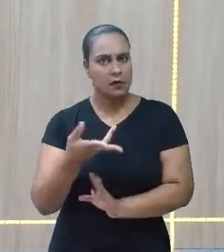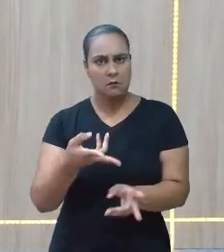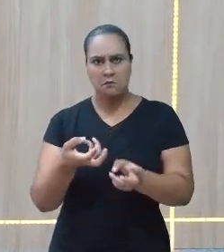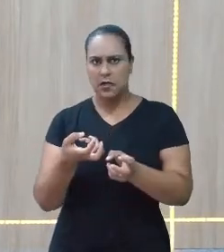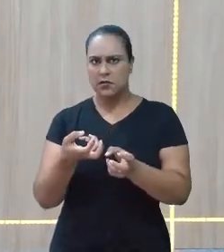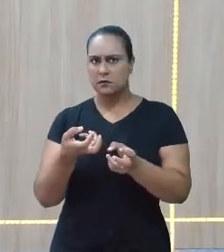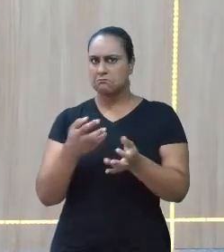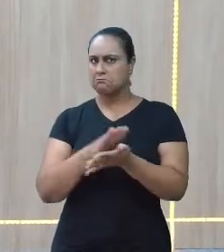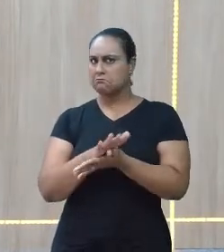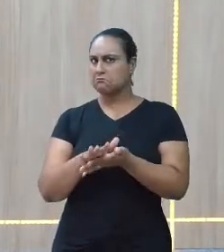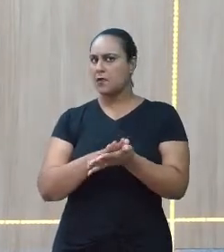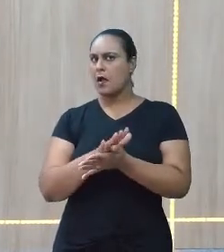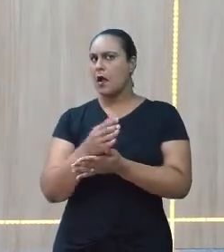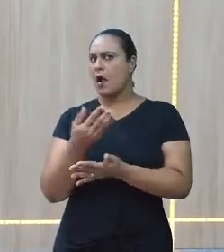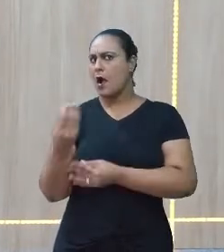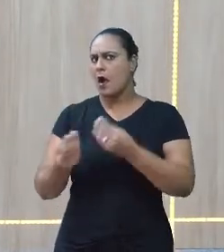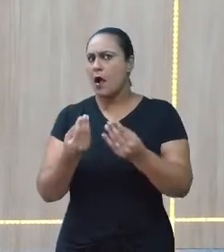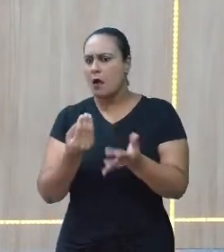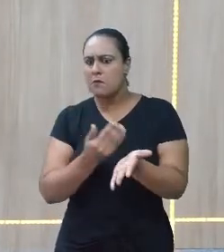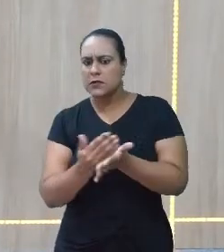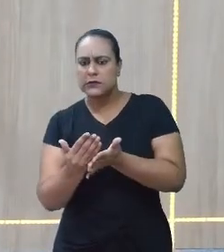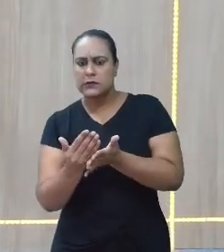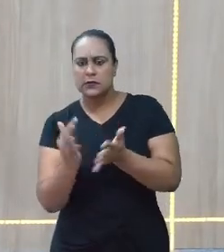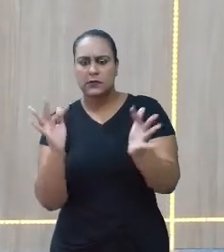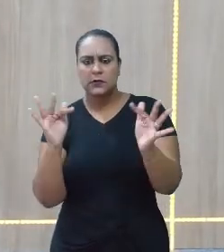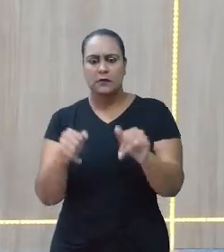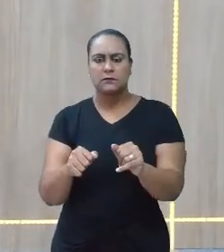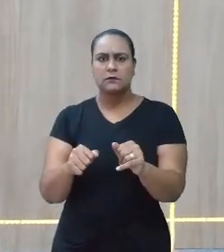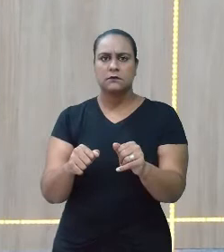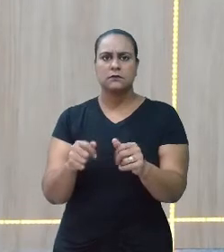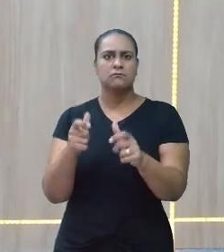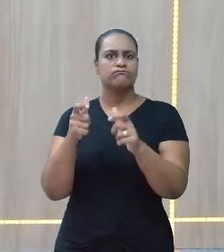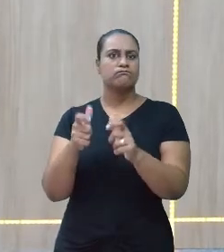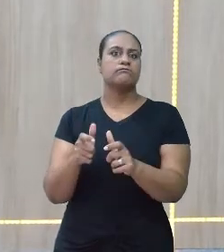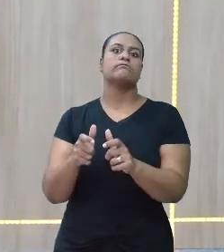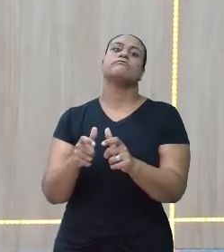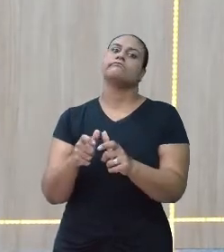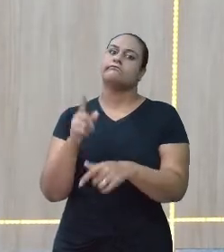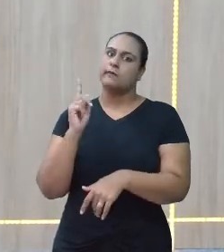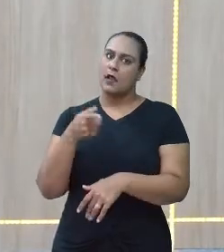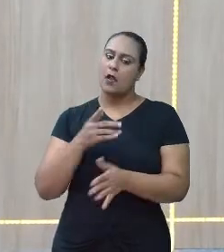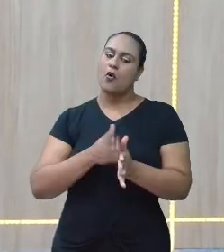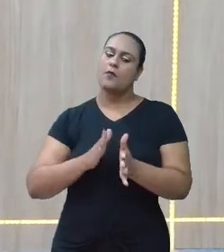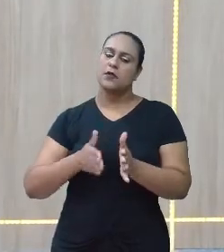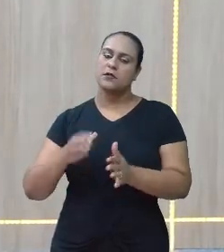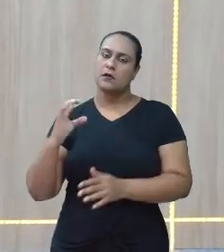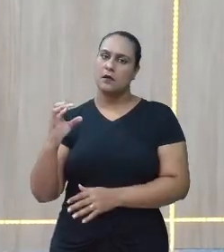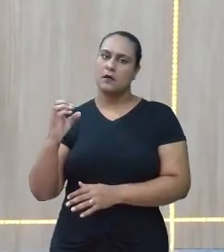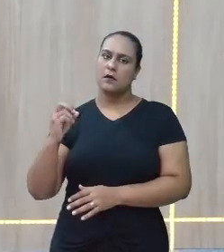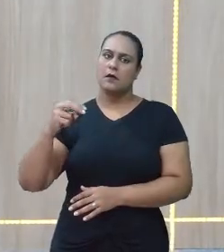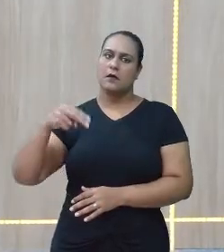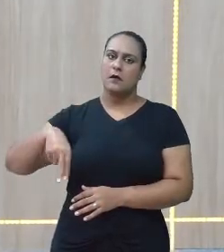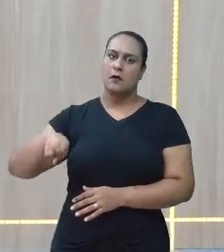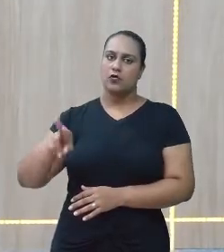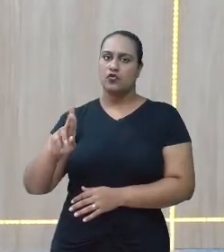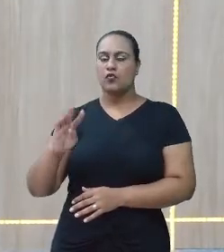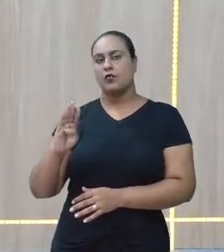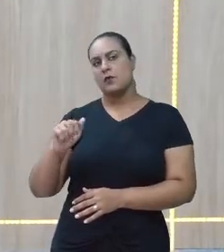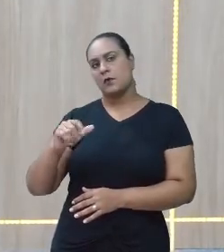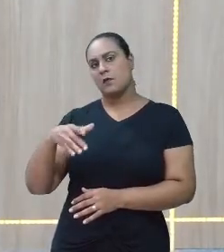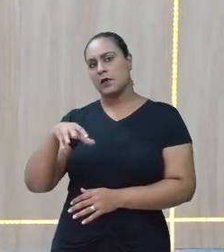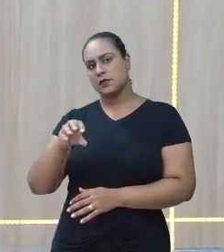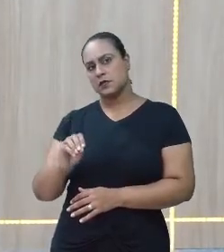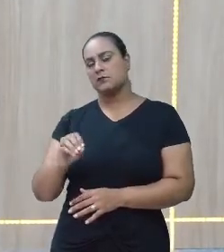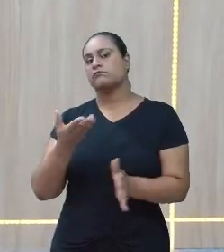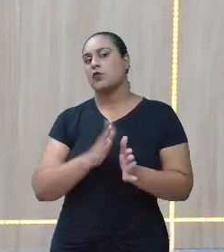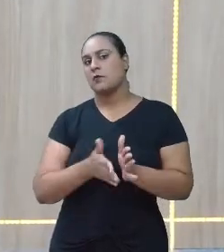percebeu onde é que começava, onde é que terminava a cidade de Recife e Olinda. É justamente o processo de conurbação, muito atrelado ao